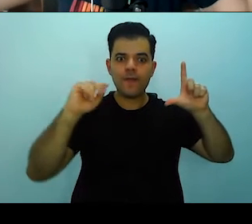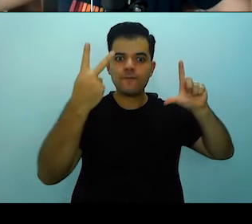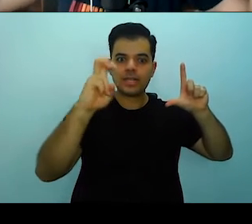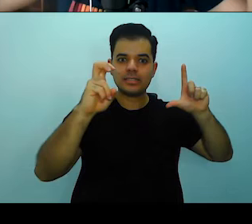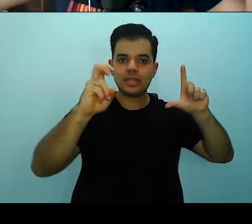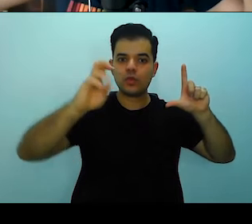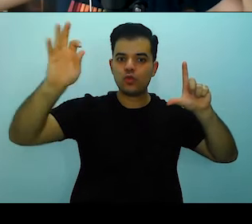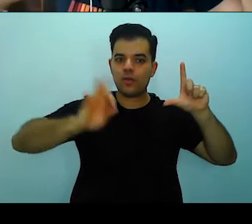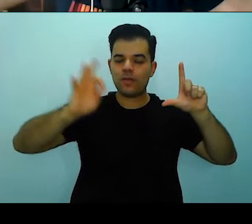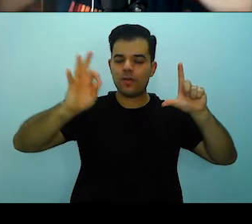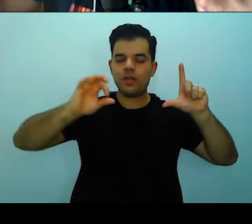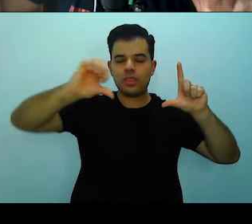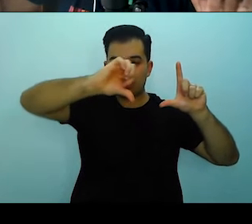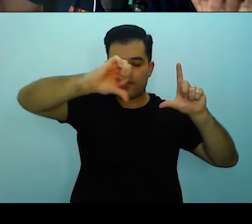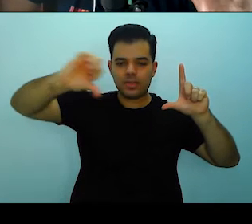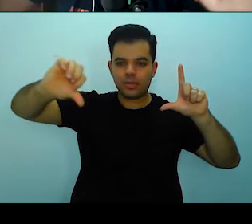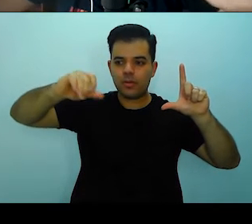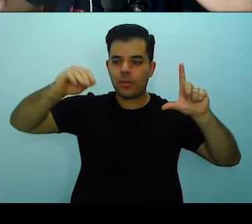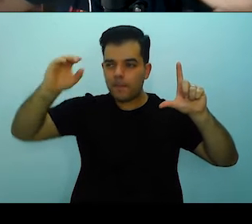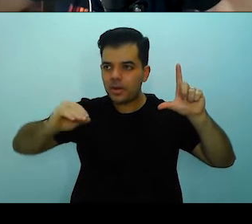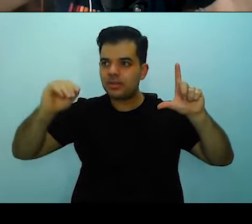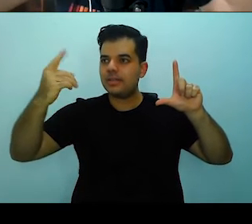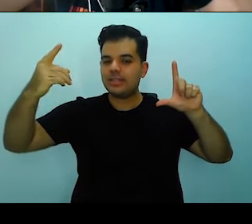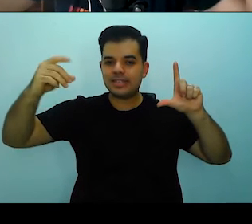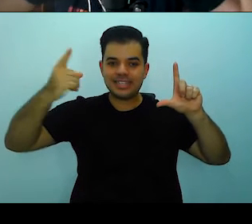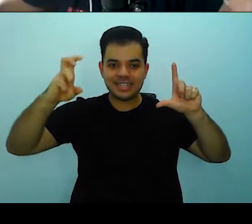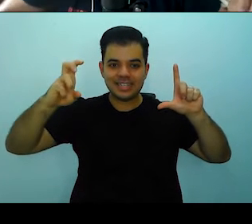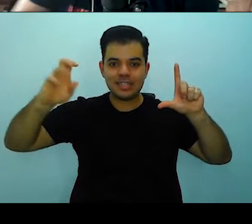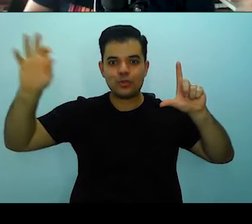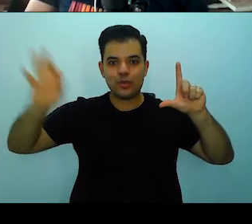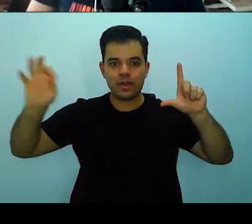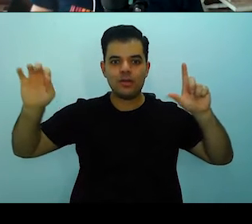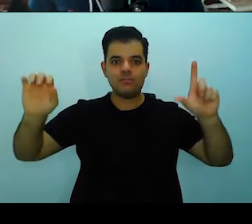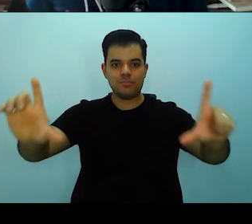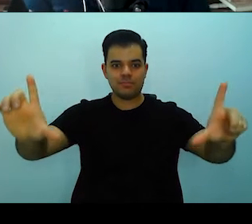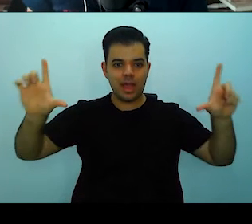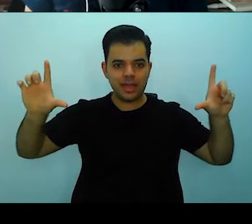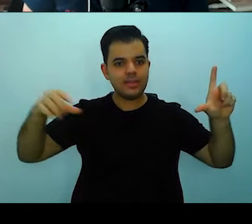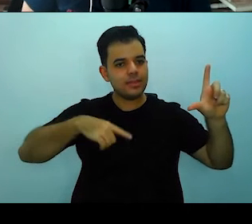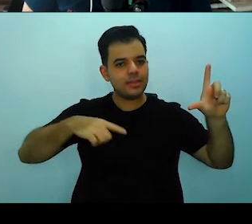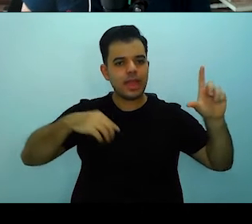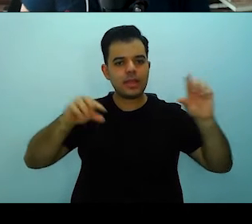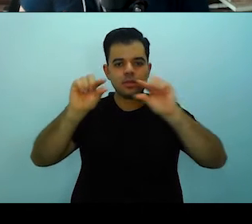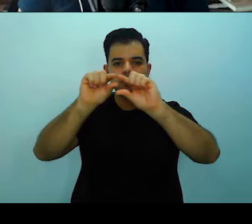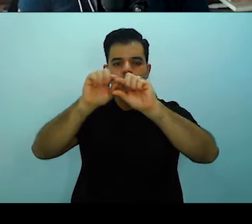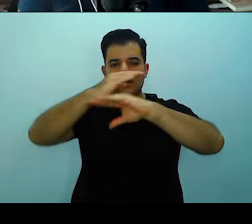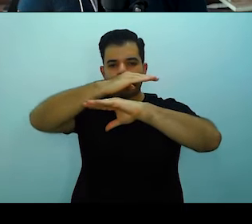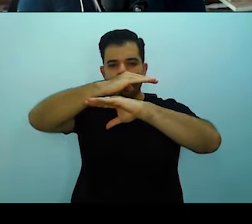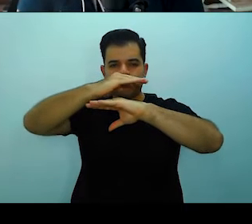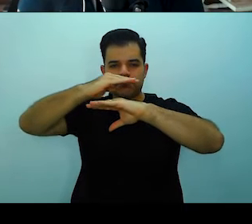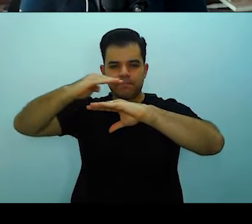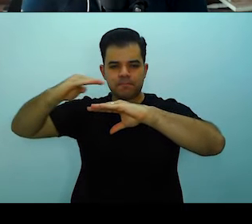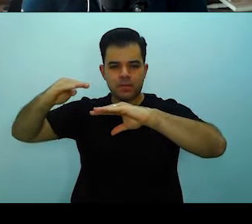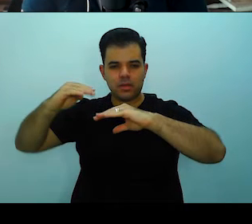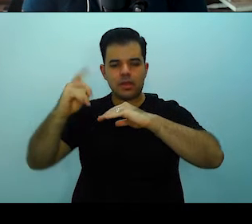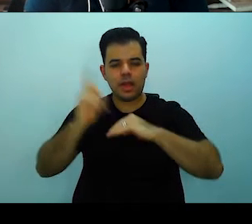por R$ 15,99, e aí visualmente você tem um taxado, uma linha que cobre o valor antigo. Tem pessoas que acreditam que o leitor de